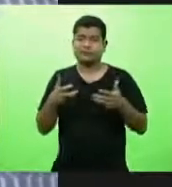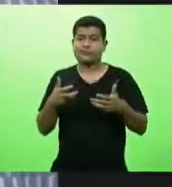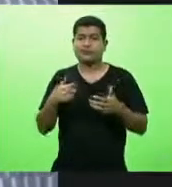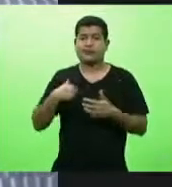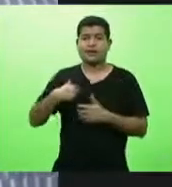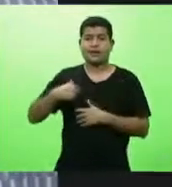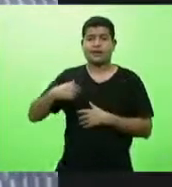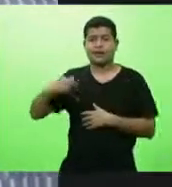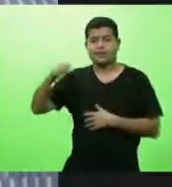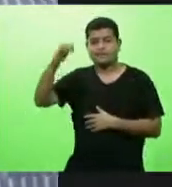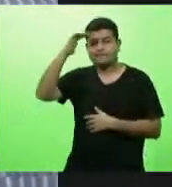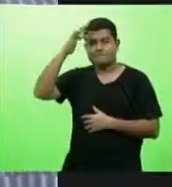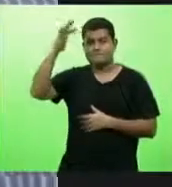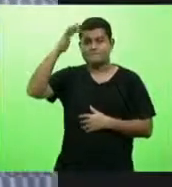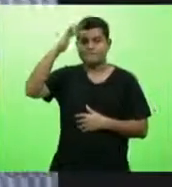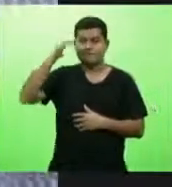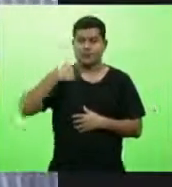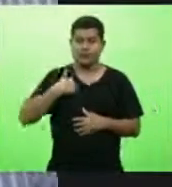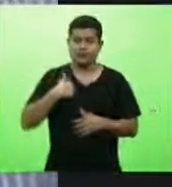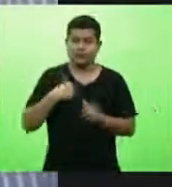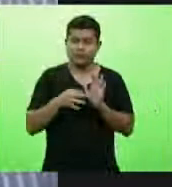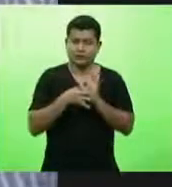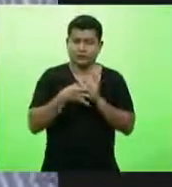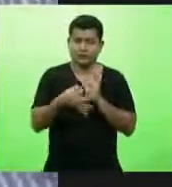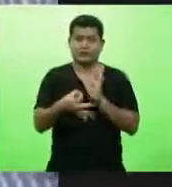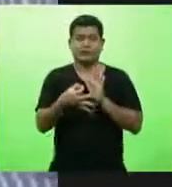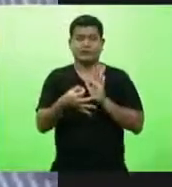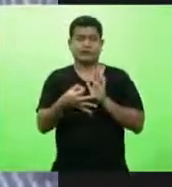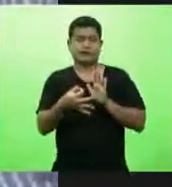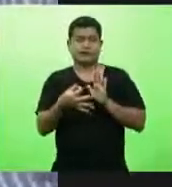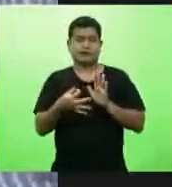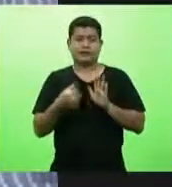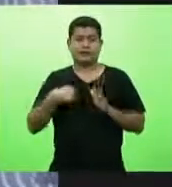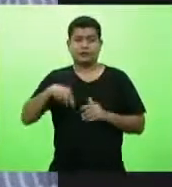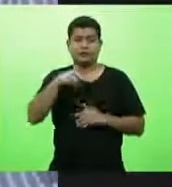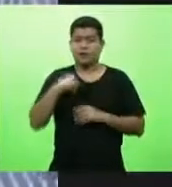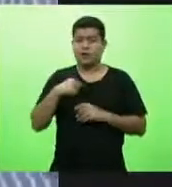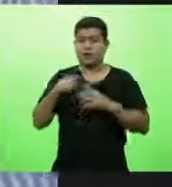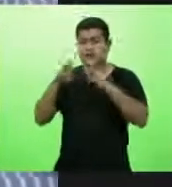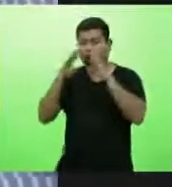essa minha modesta opinião por aquilo que a gente escuta, aquilo que a gente vê